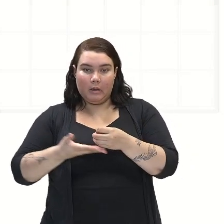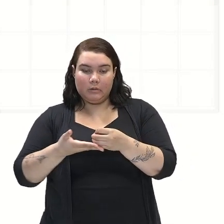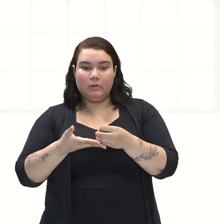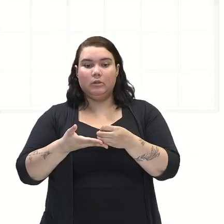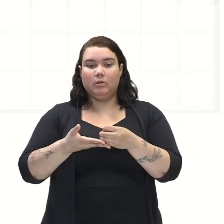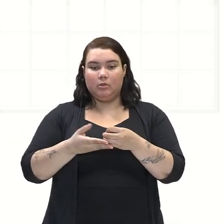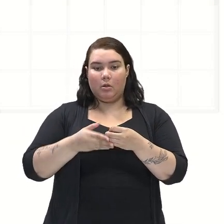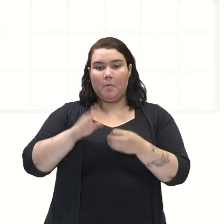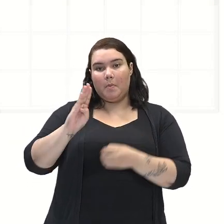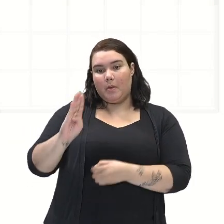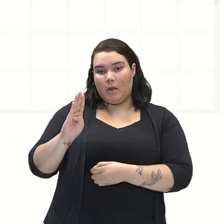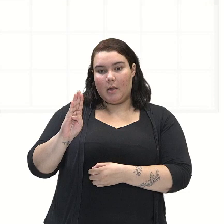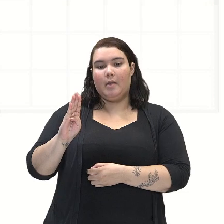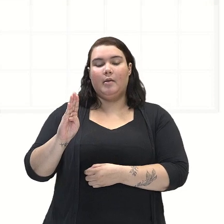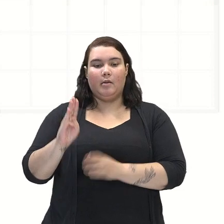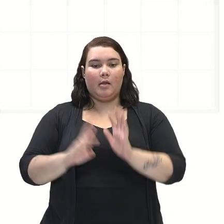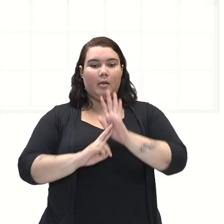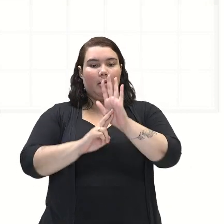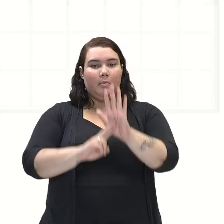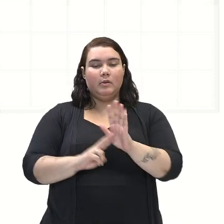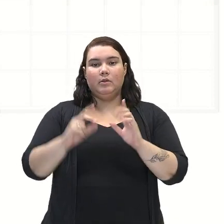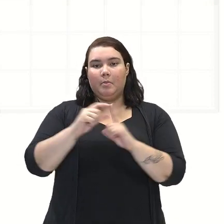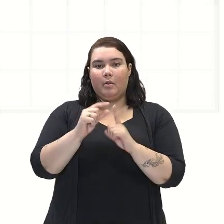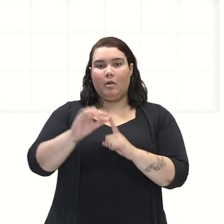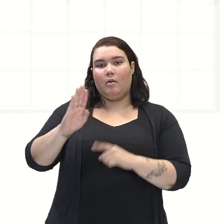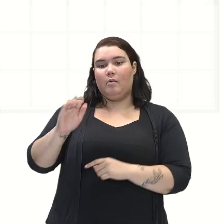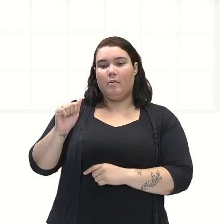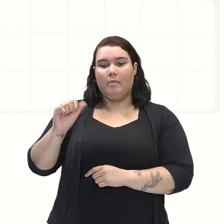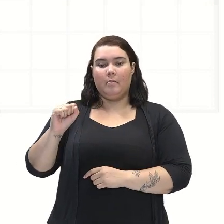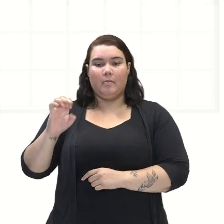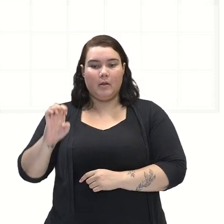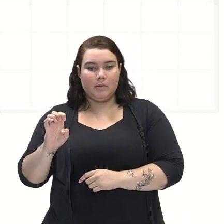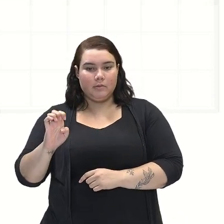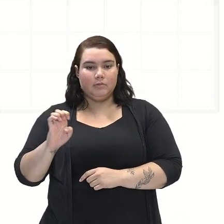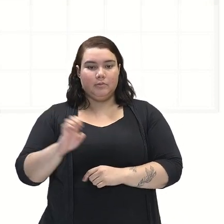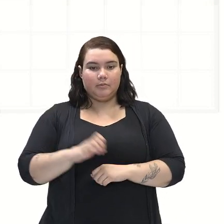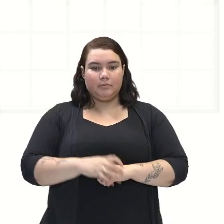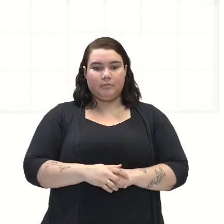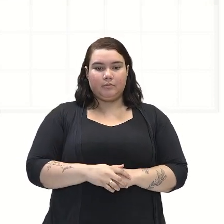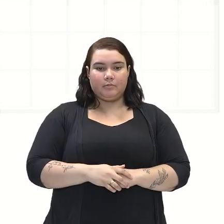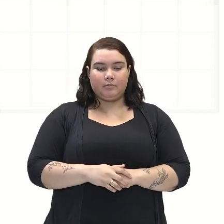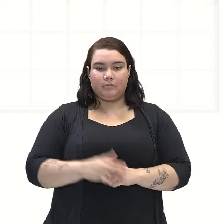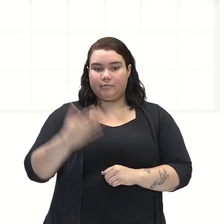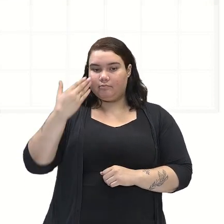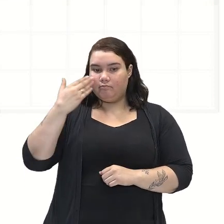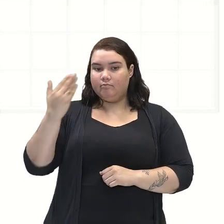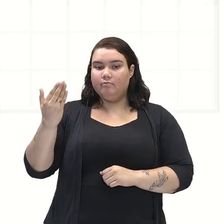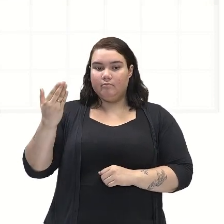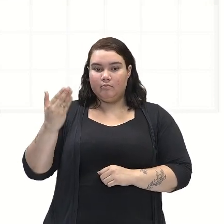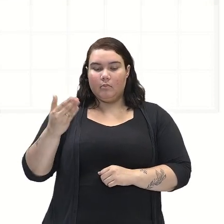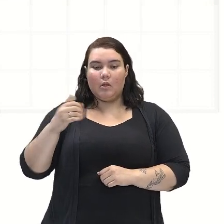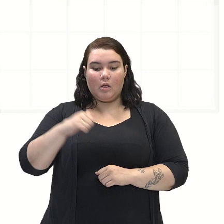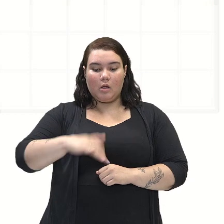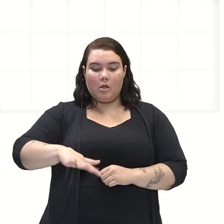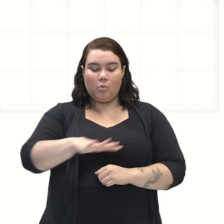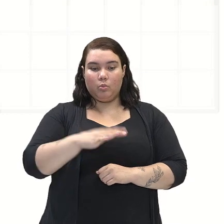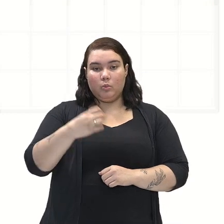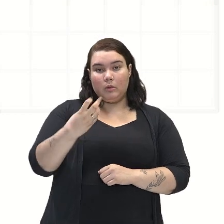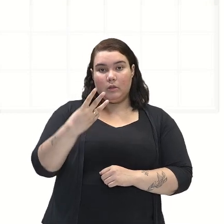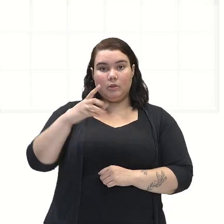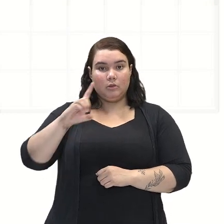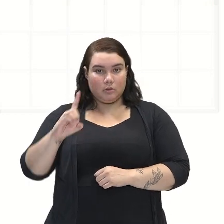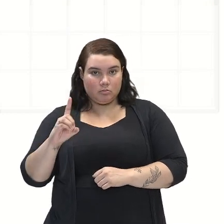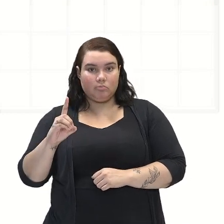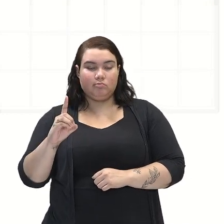base, certo? Do nosso sólido, olha, a base, ó. Então está aqui no espaço